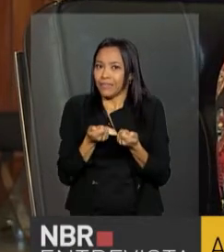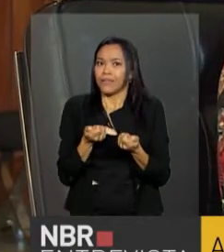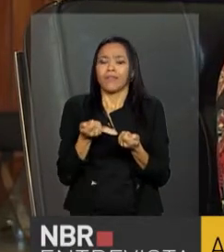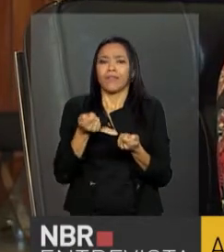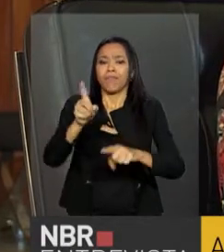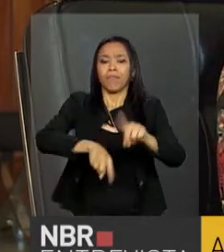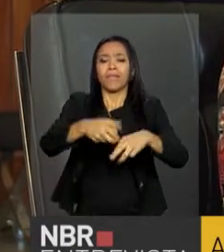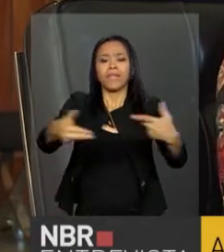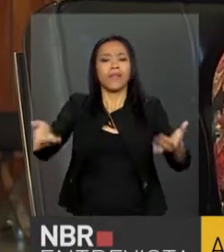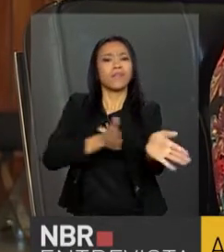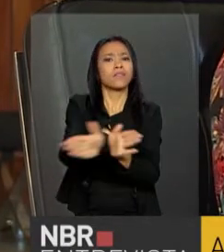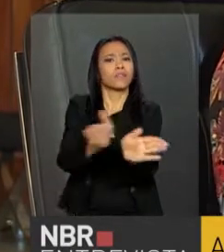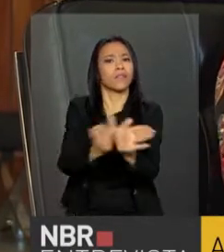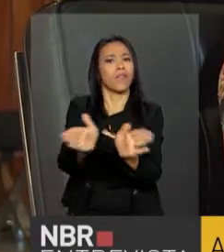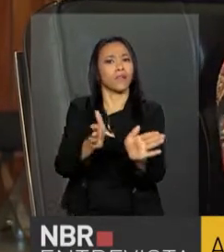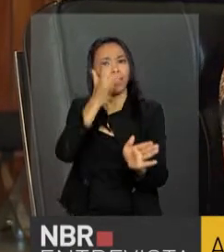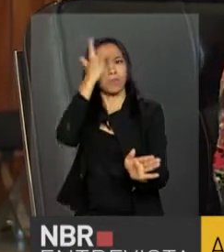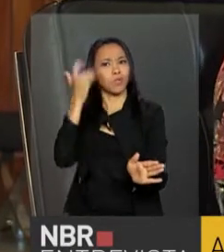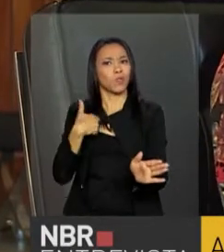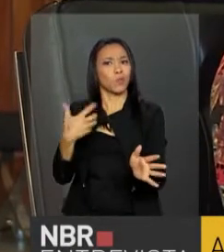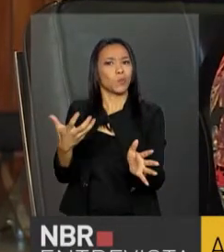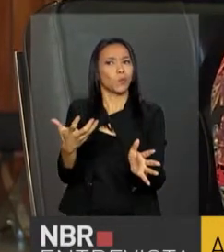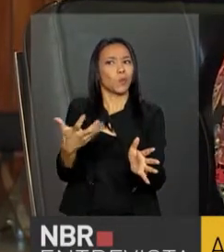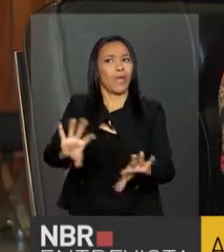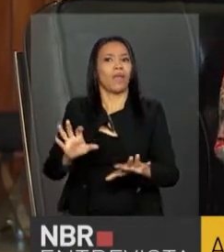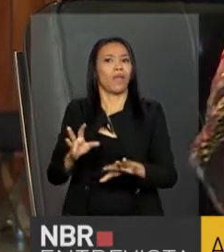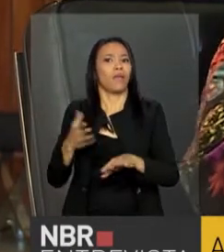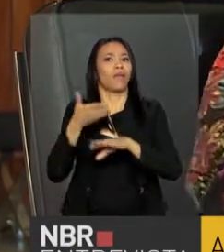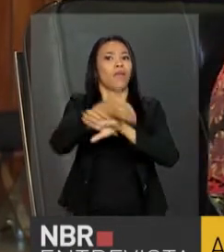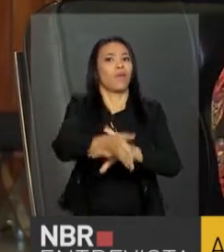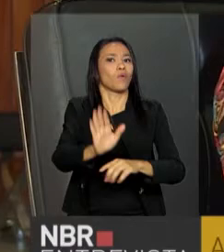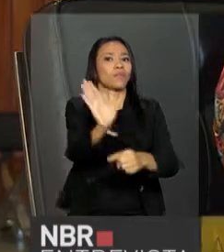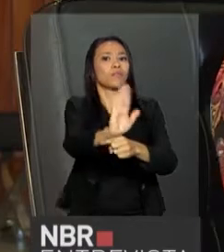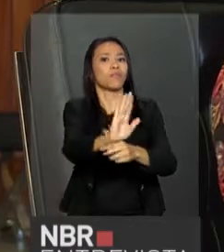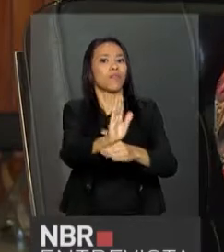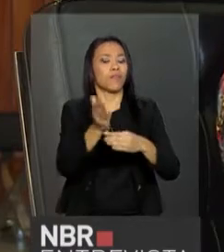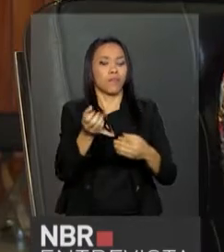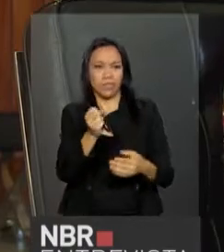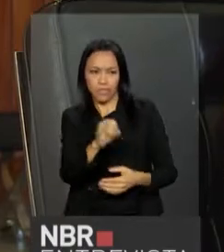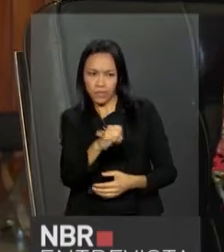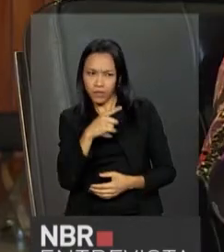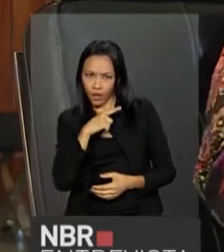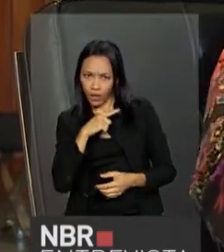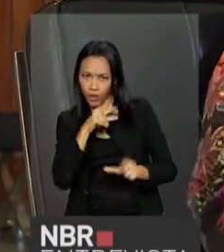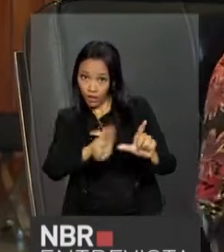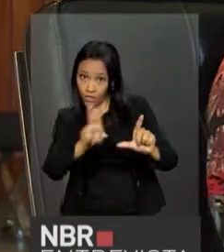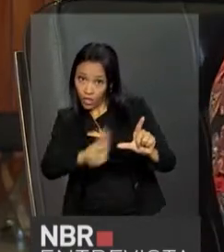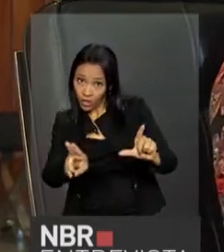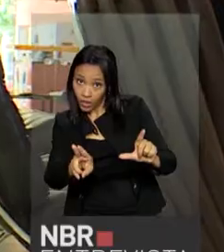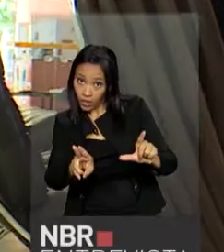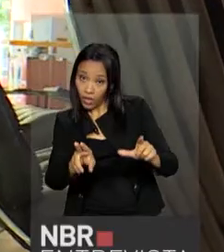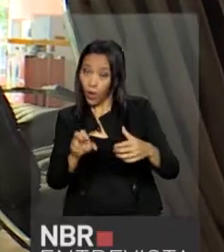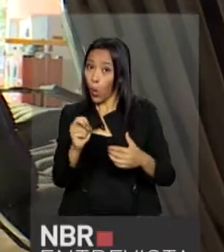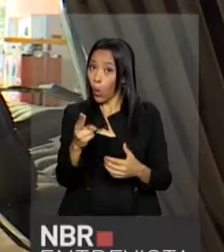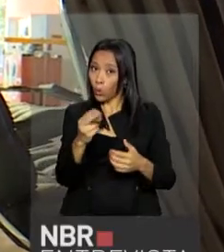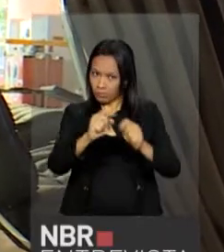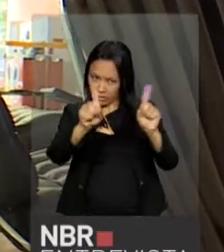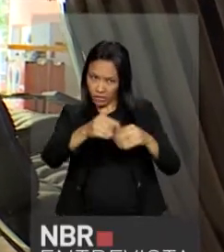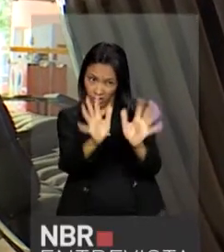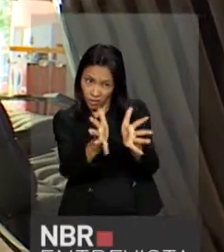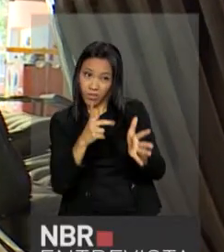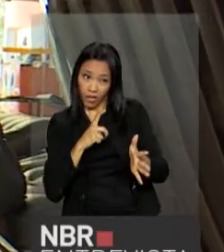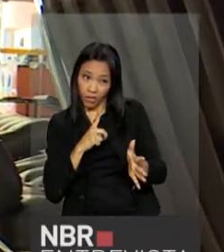acessibilidade. As pessoas não quererem ir ao cinema porque vai haver legenda ou vai haver janela de